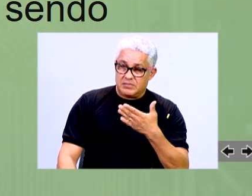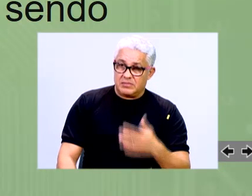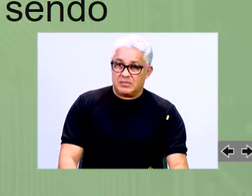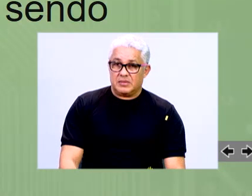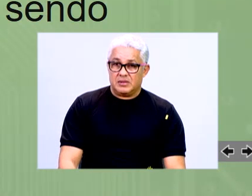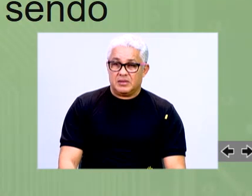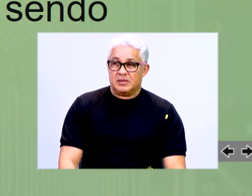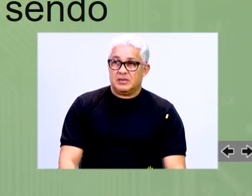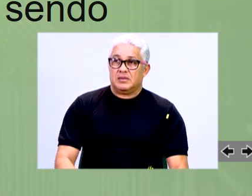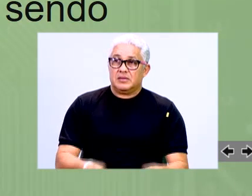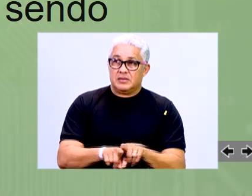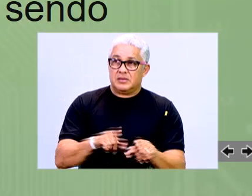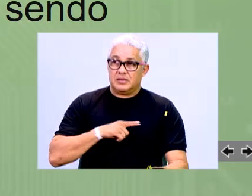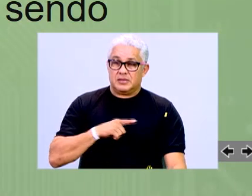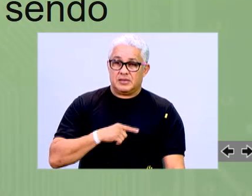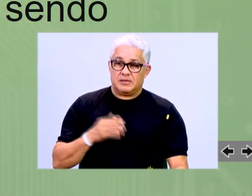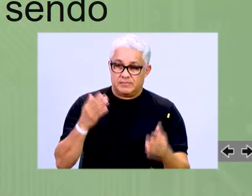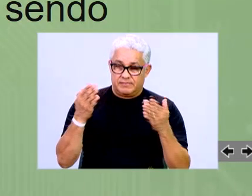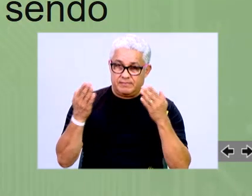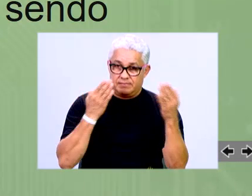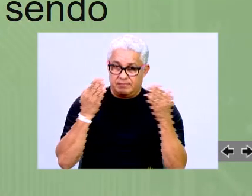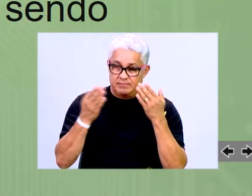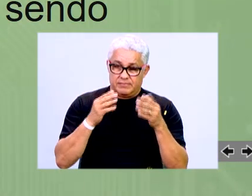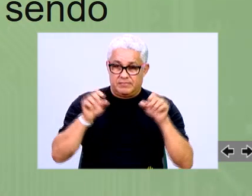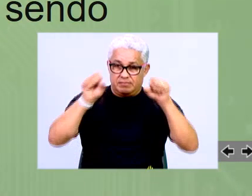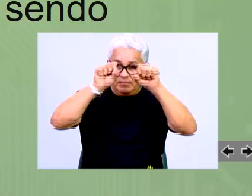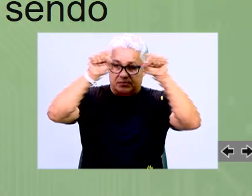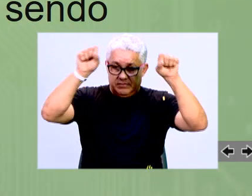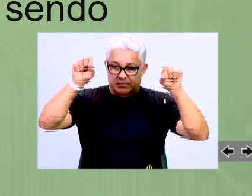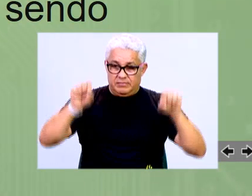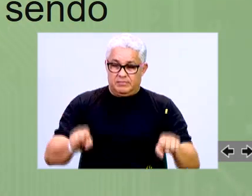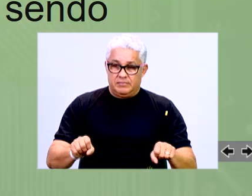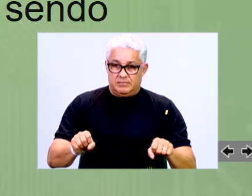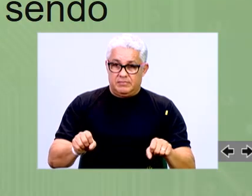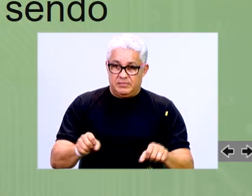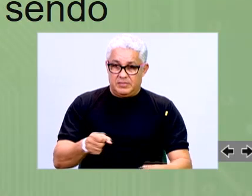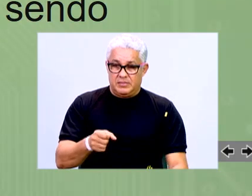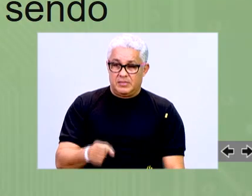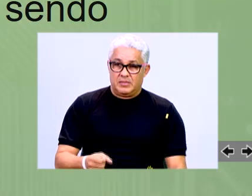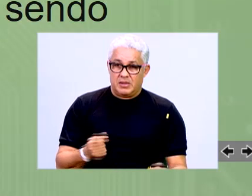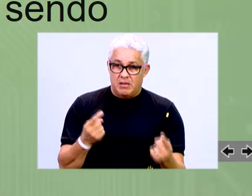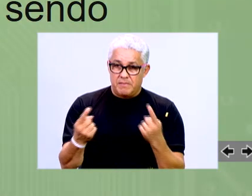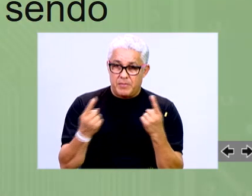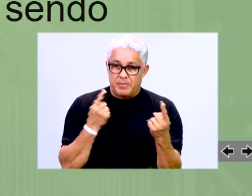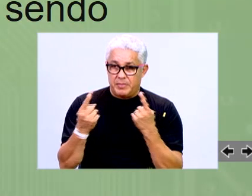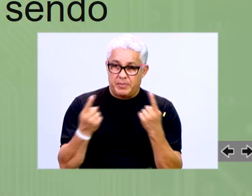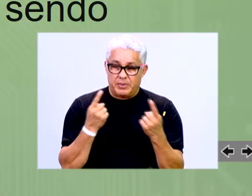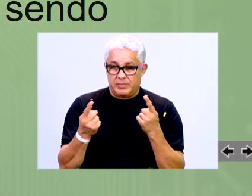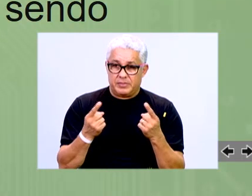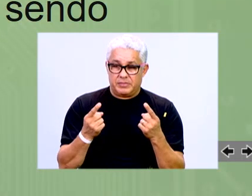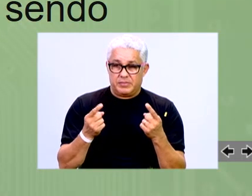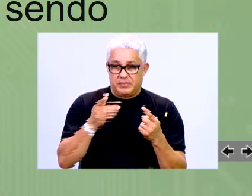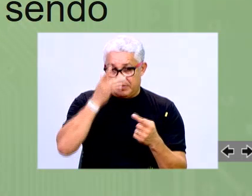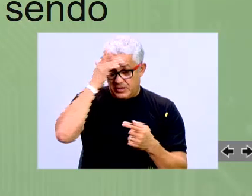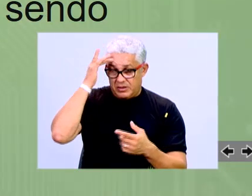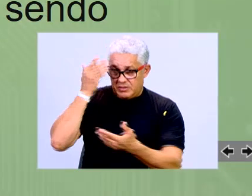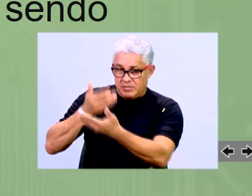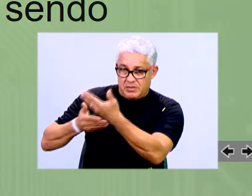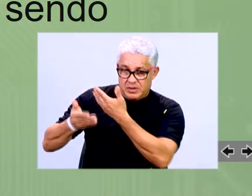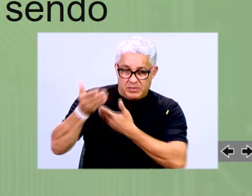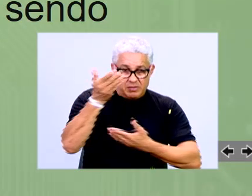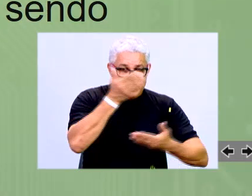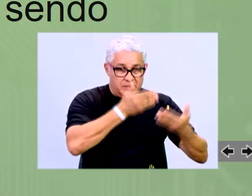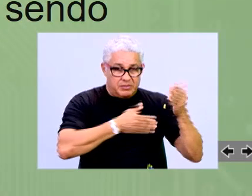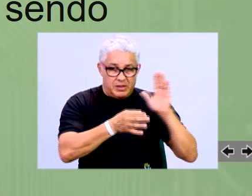Quando estamos fazendo a análise de um sistema por meio de entrevistas, interagimos com pessoas com visões